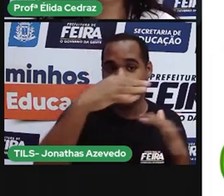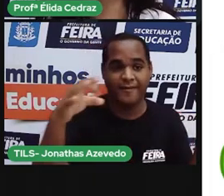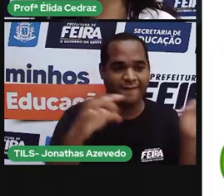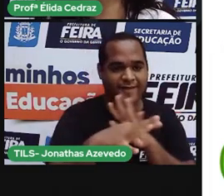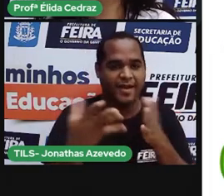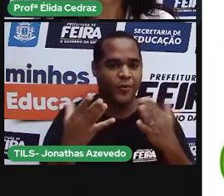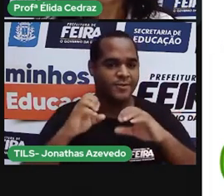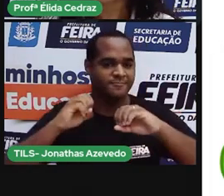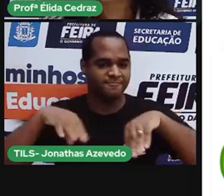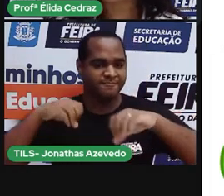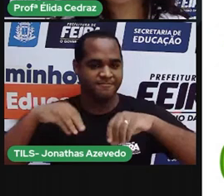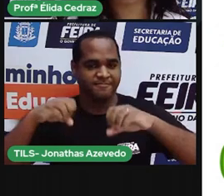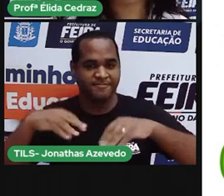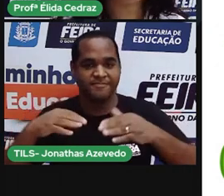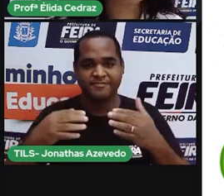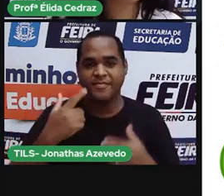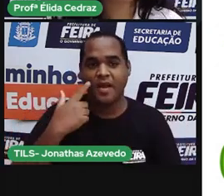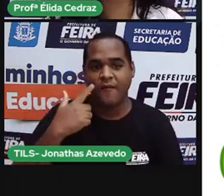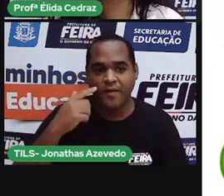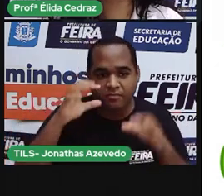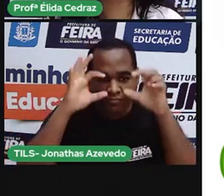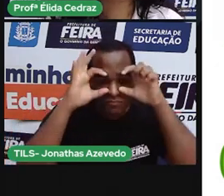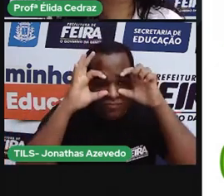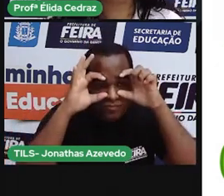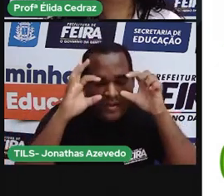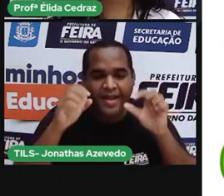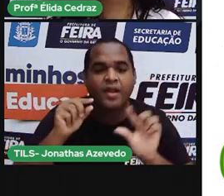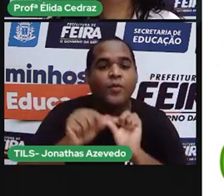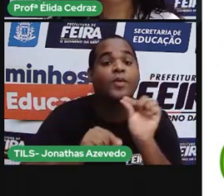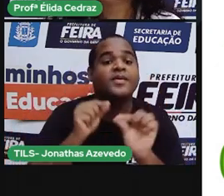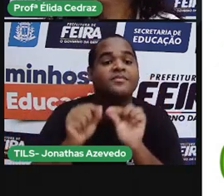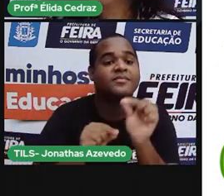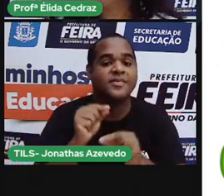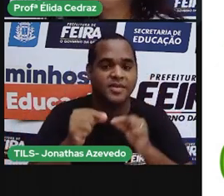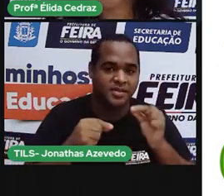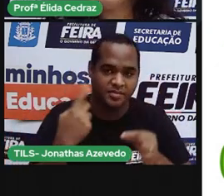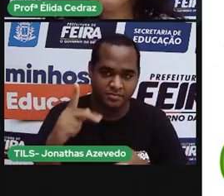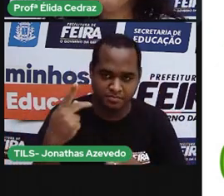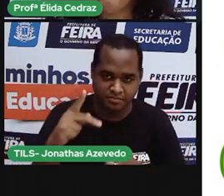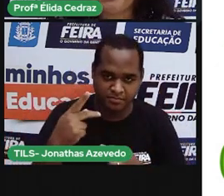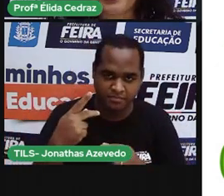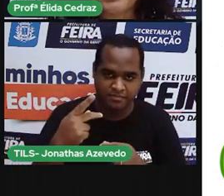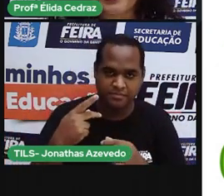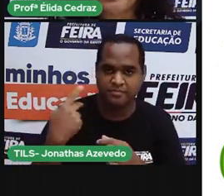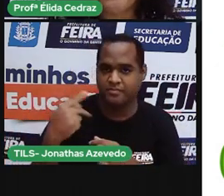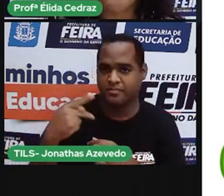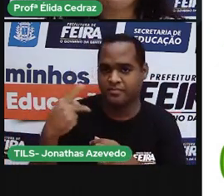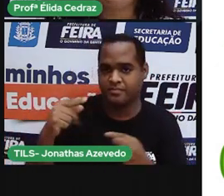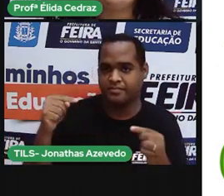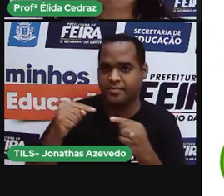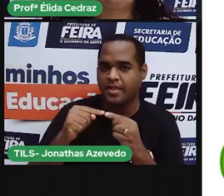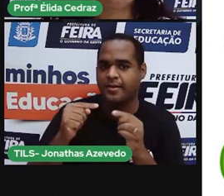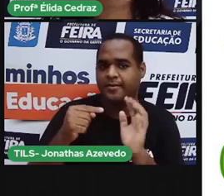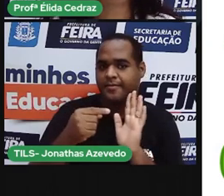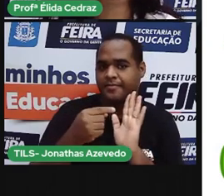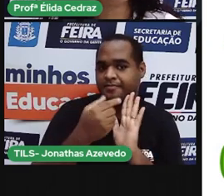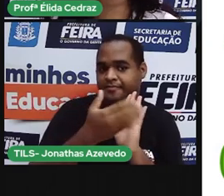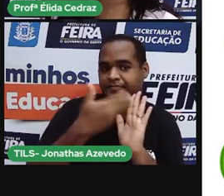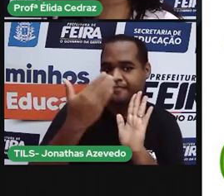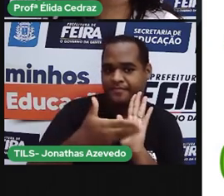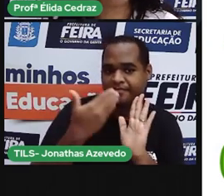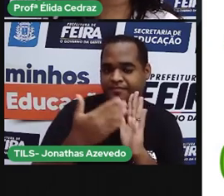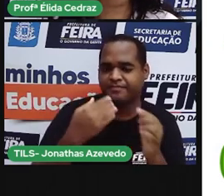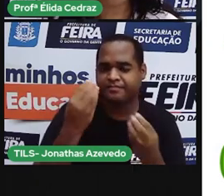nossa aula. Olha o que a corujinha está falando para vocês. Estou vendo aqui no meu caderno o que aprendemos